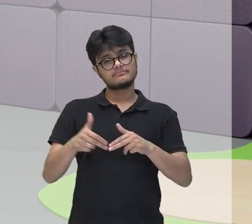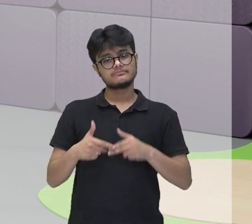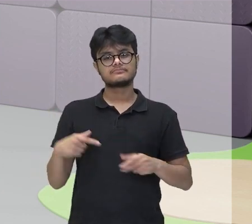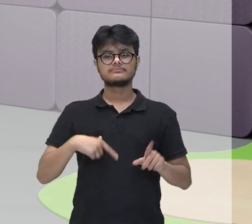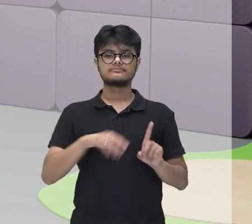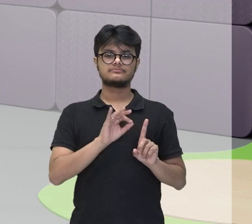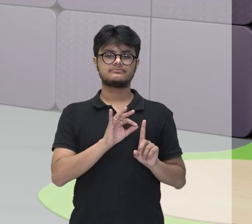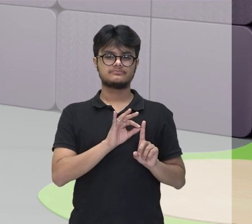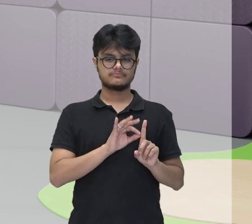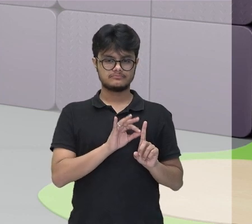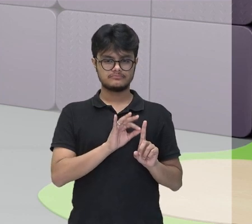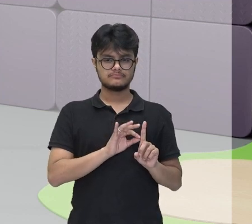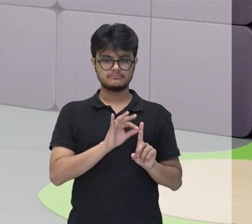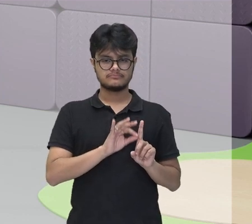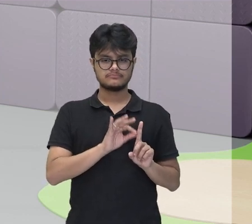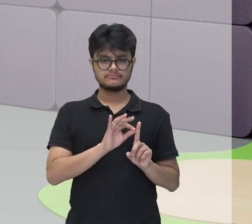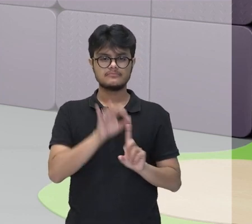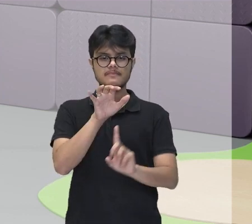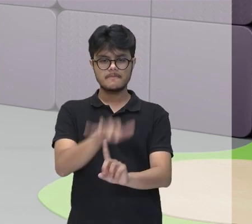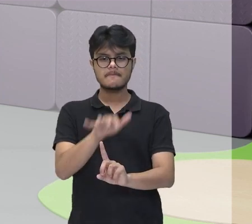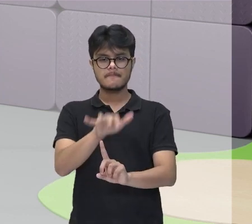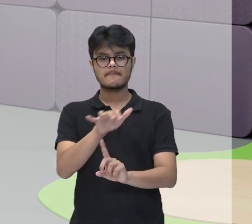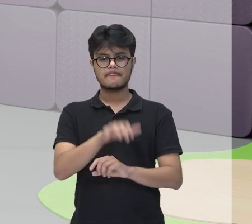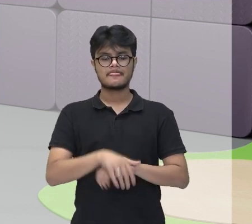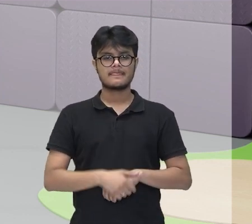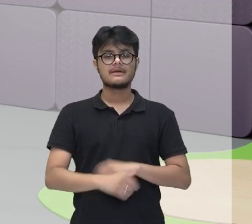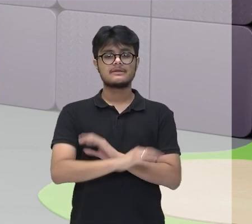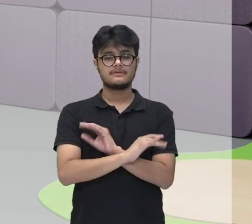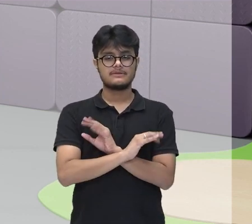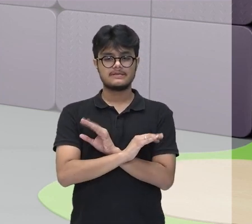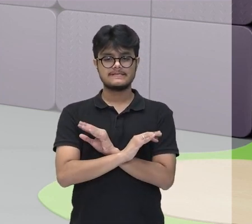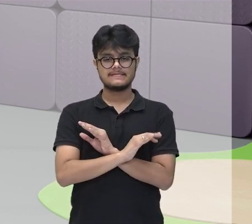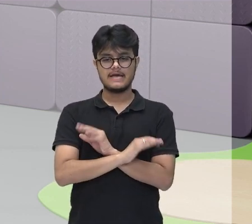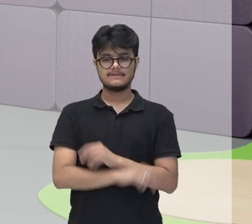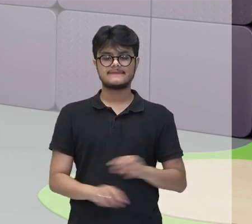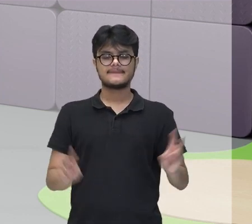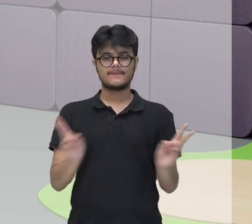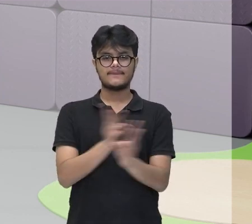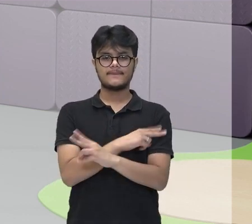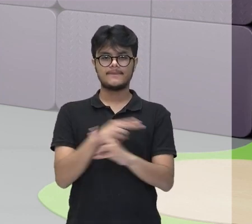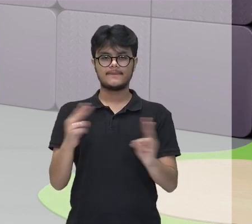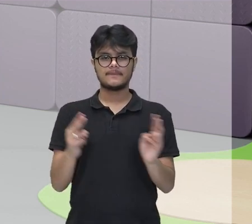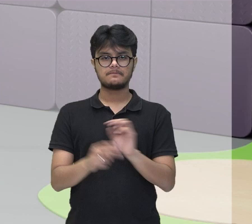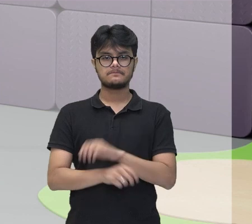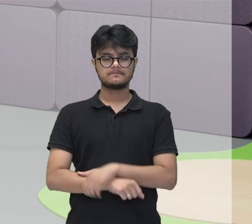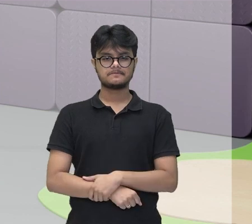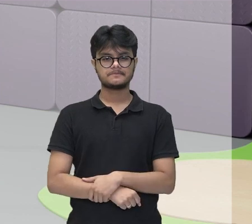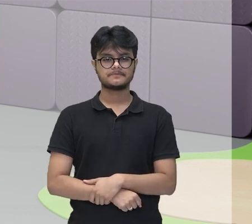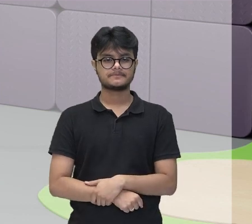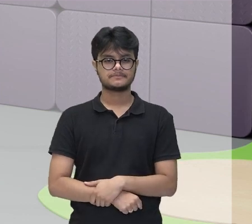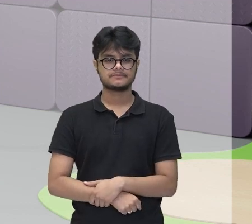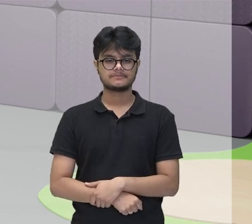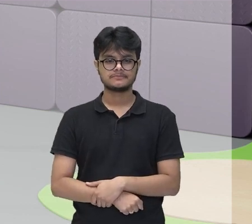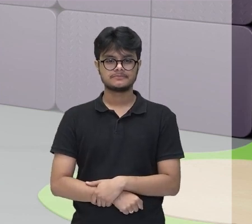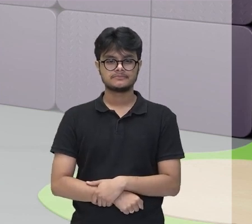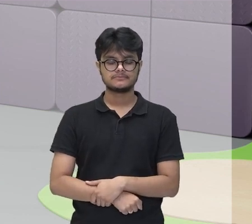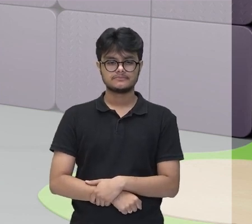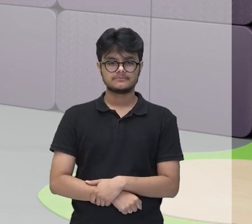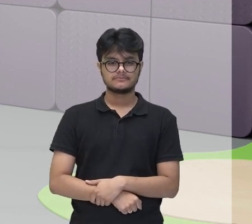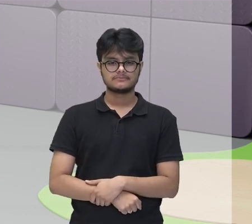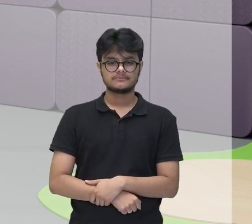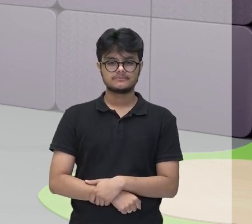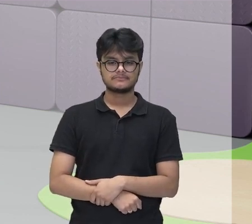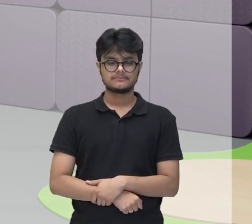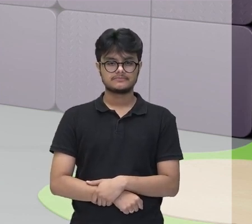temos influências, né, dessas correntes de ar ao longo de toda a superfície da Terra, tá